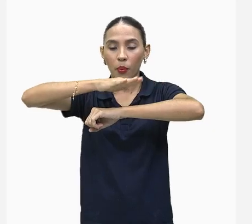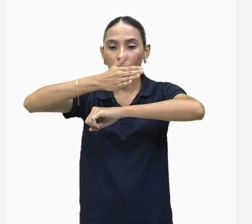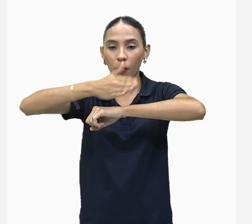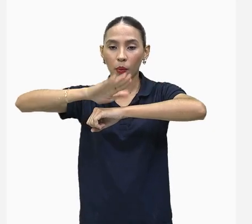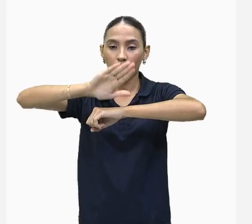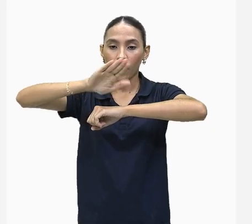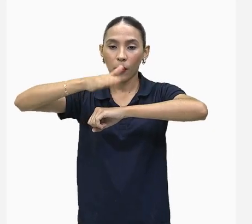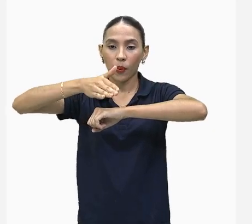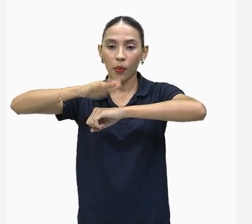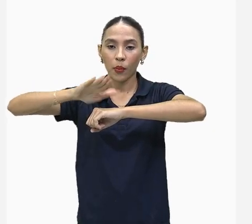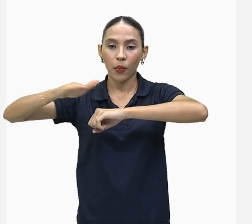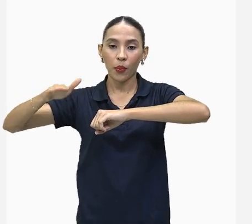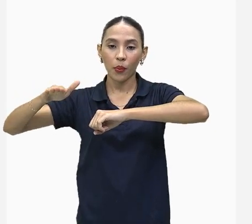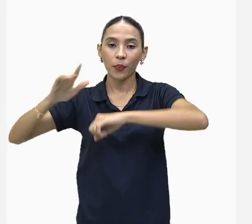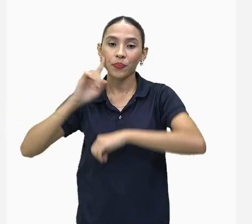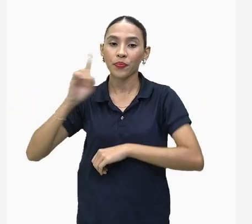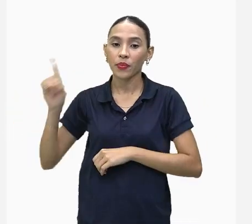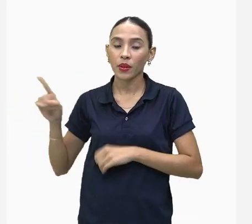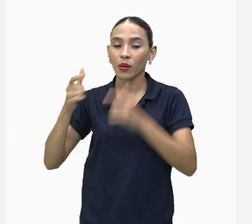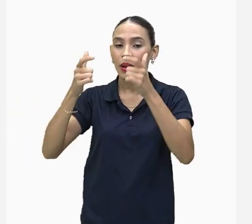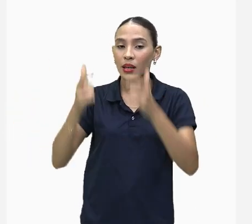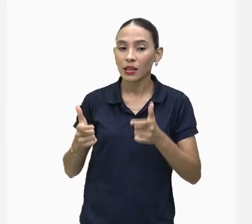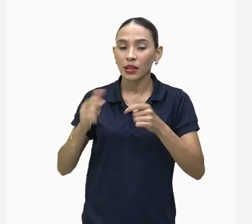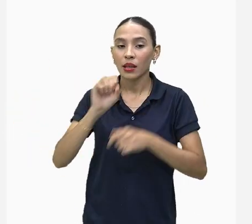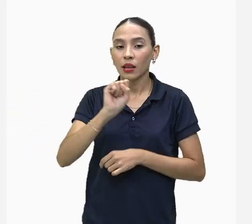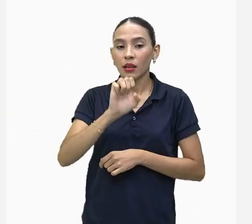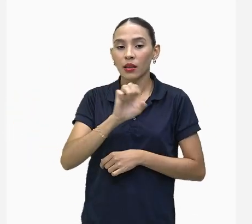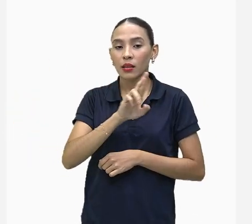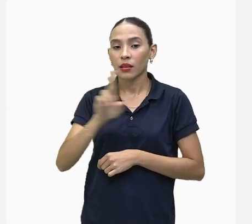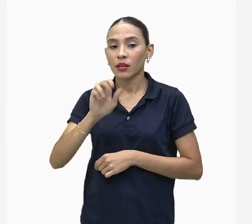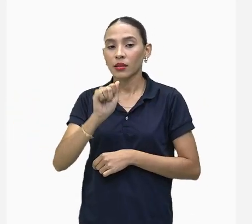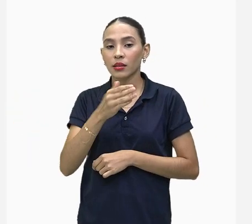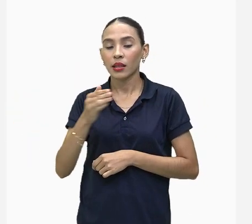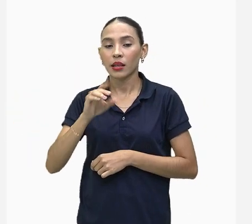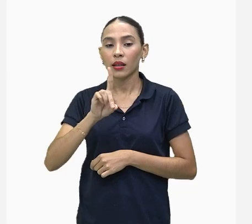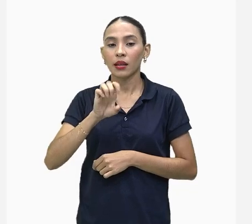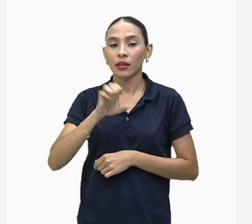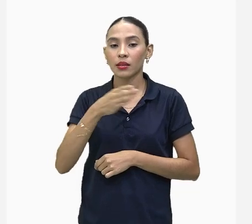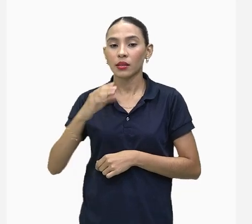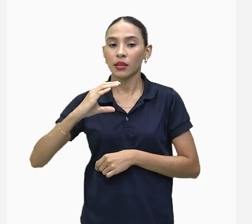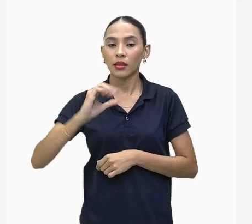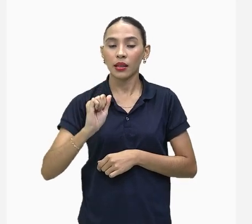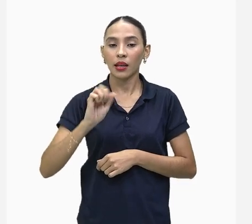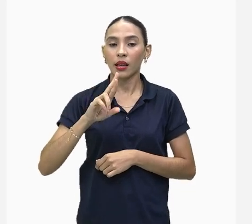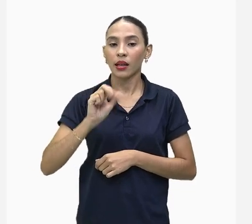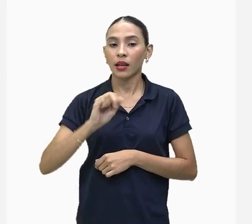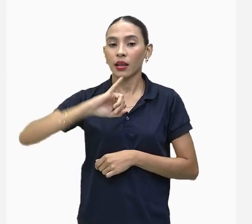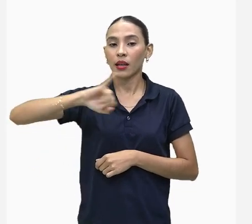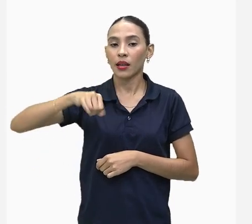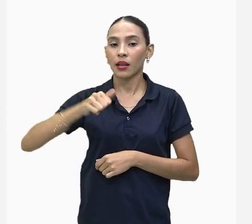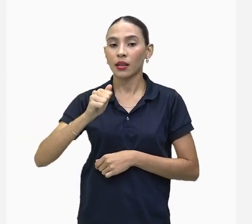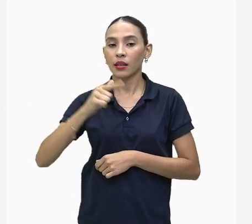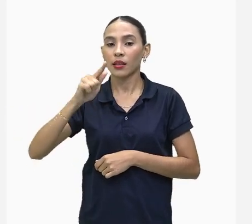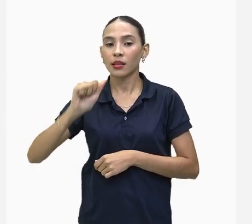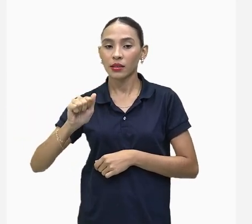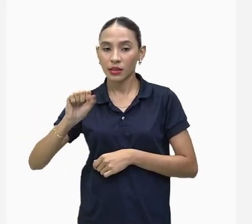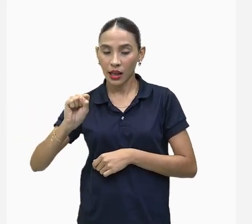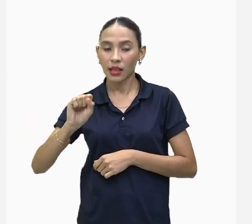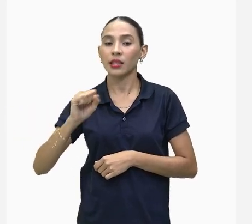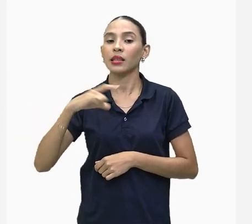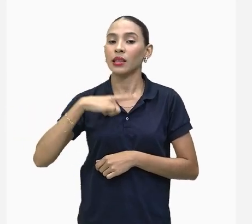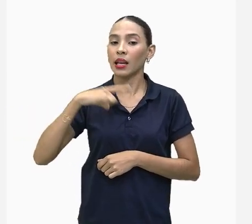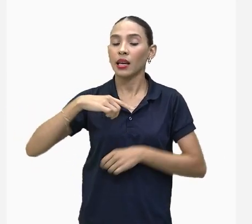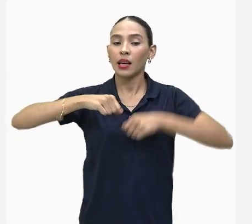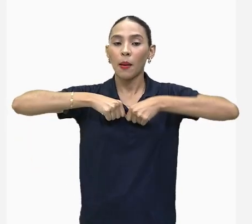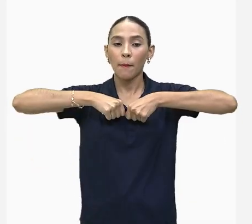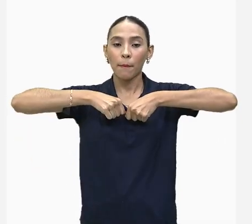está localizada aí a Serra de Carajás, onde nós temos aí a presença de